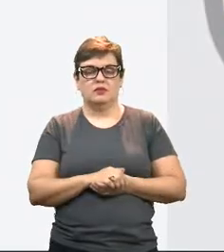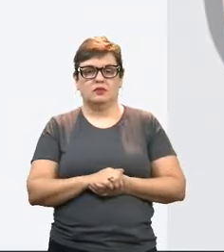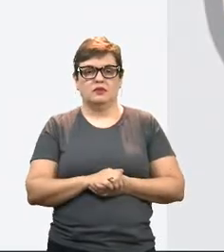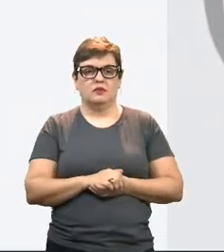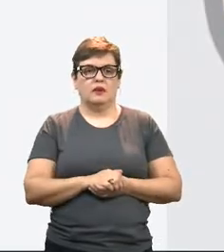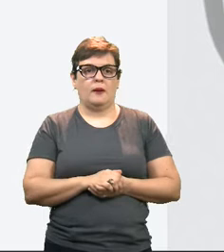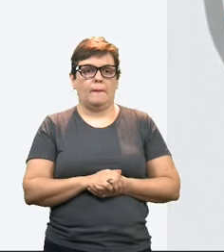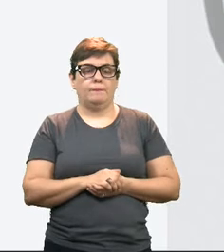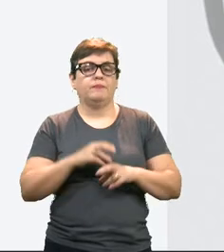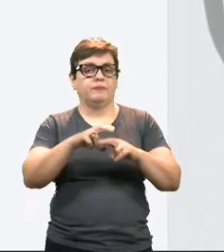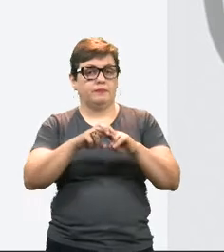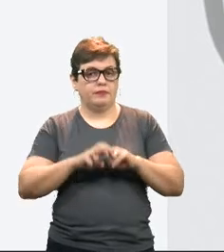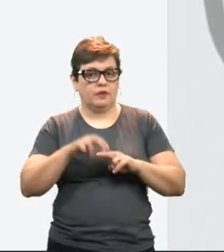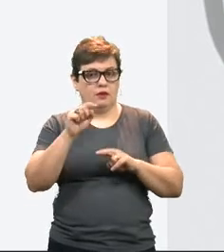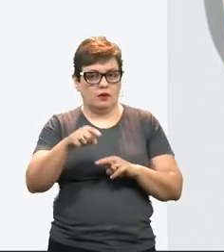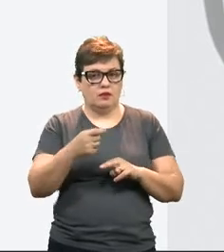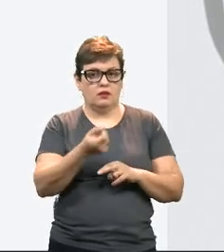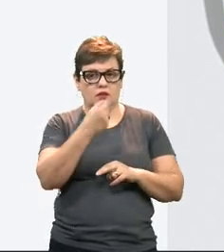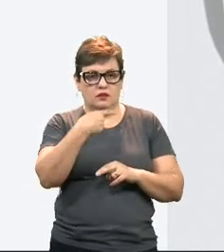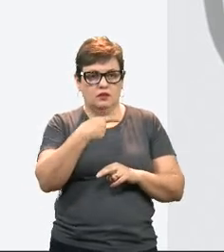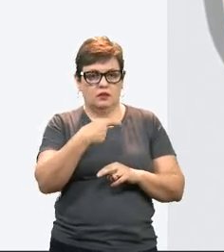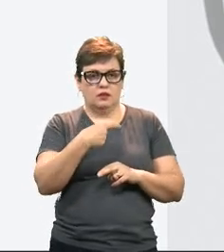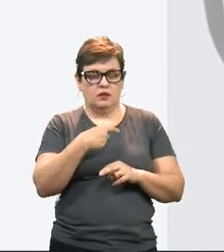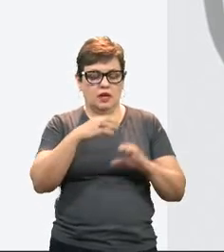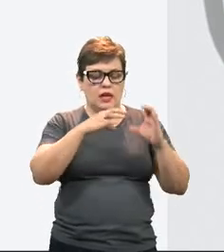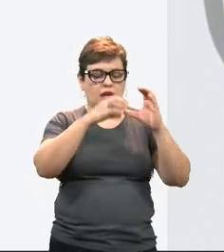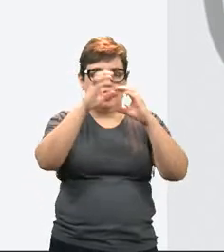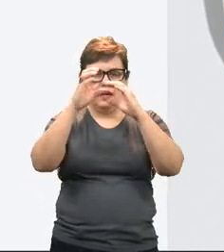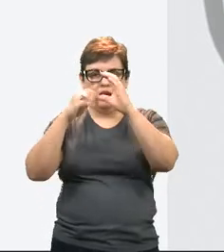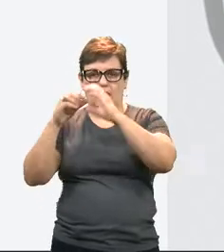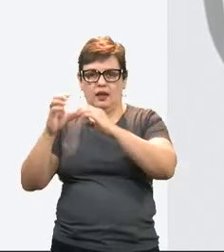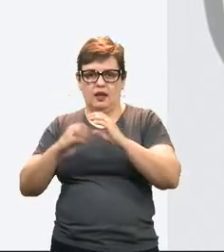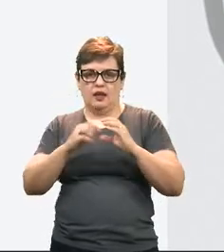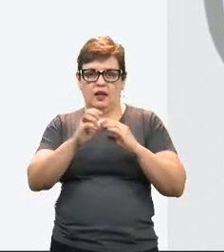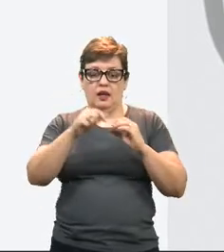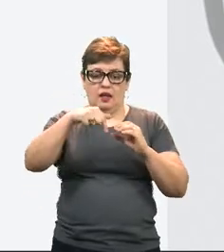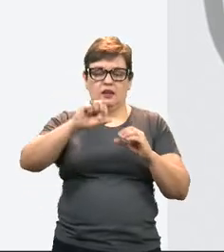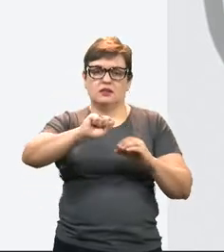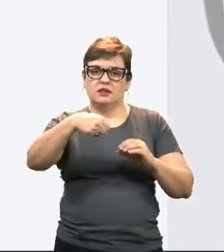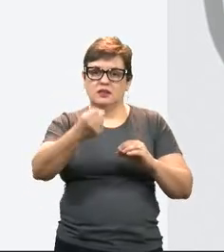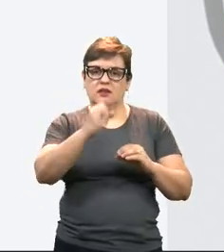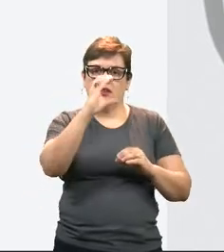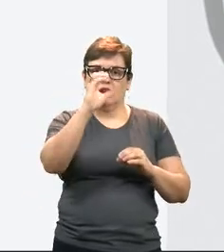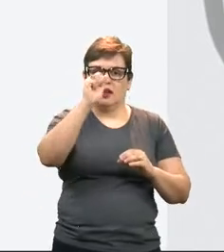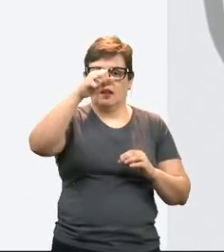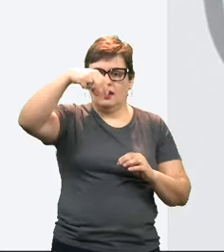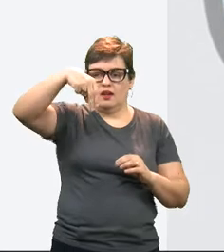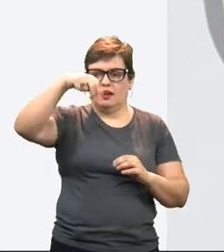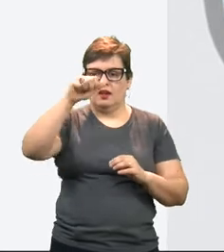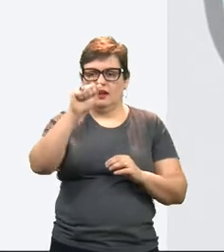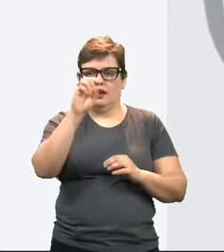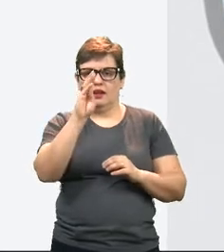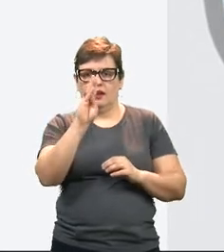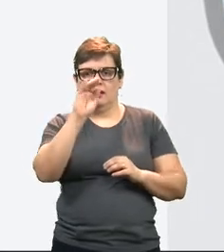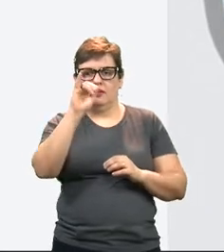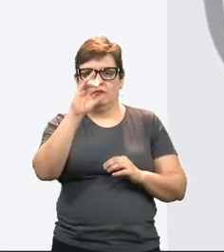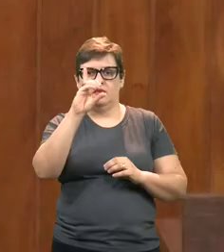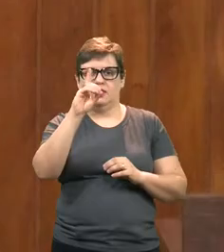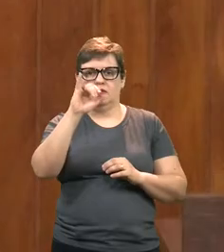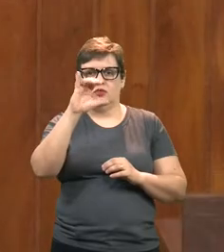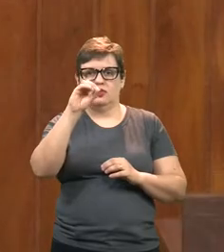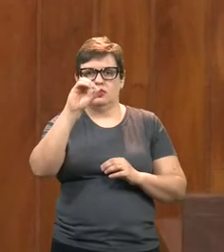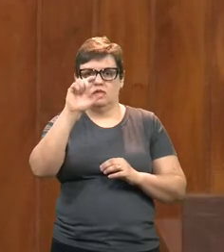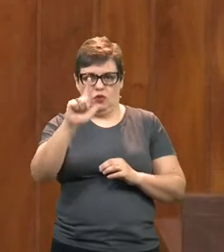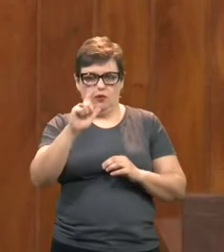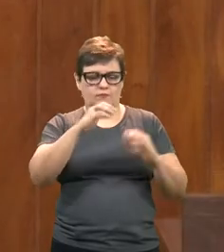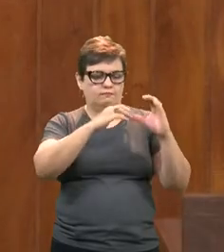Então, graças ao canabidiol, estudos de Michulam em Israel e outros profissionais, é claro, aqui o Carlini,